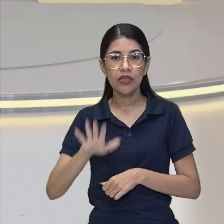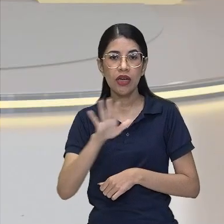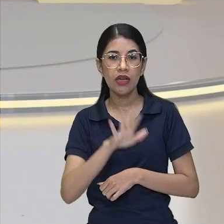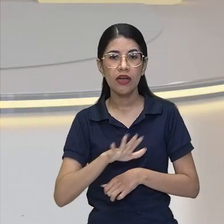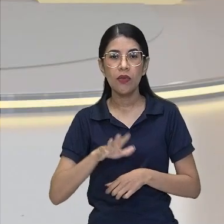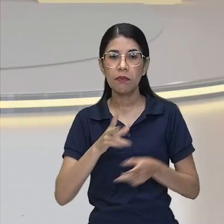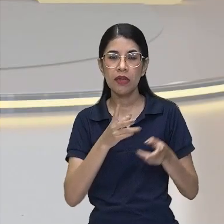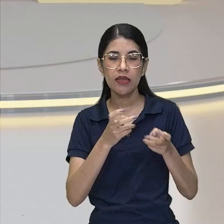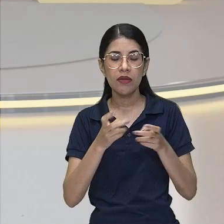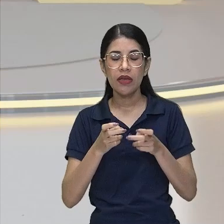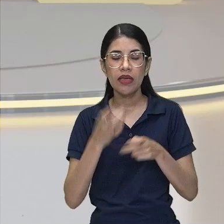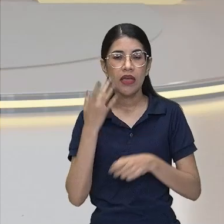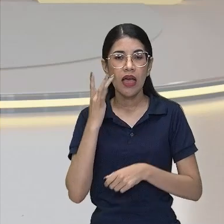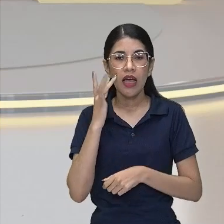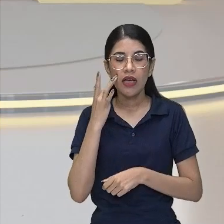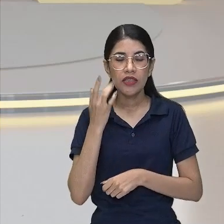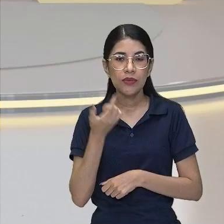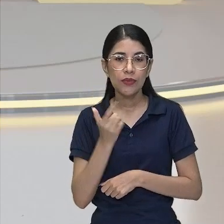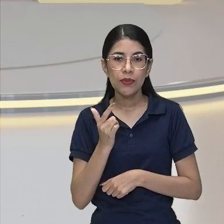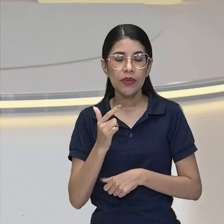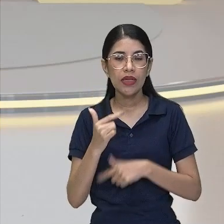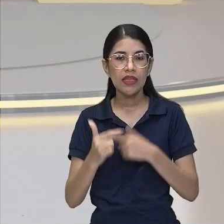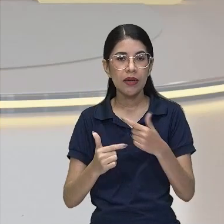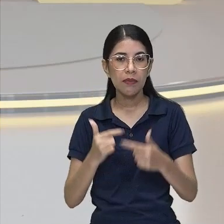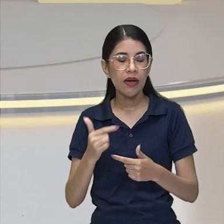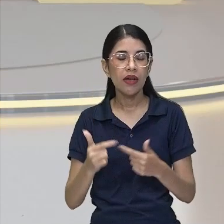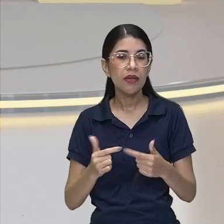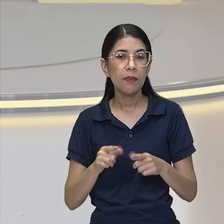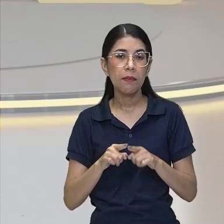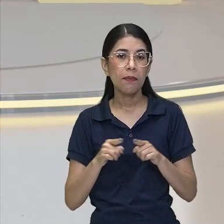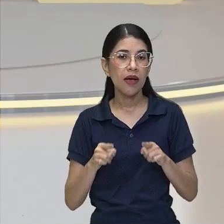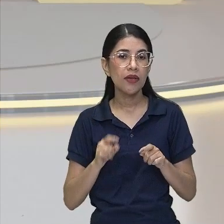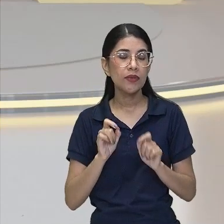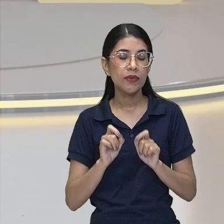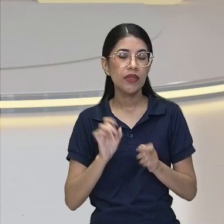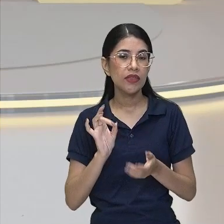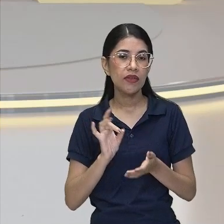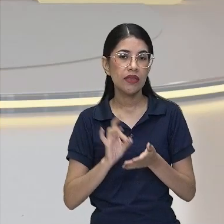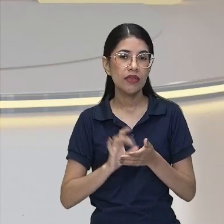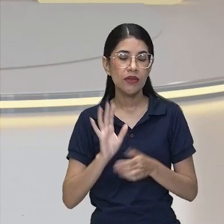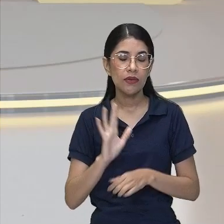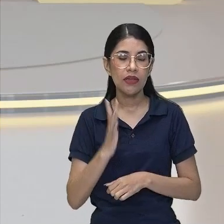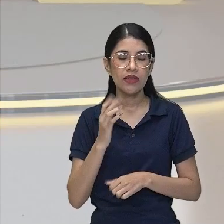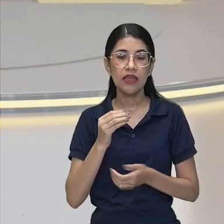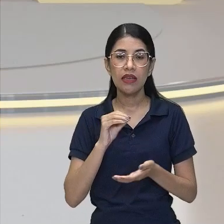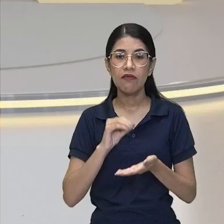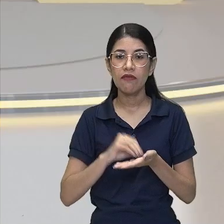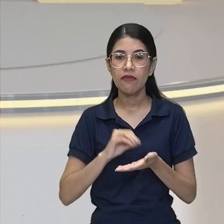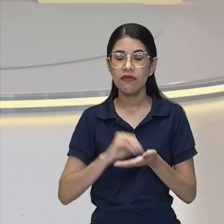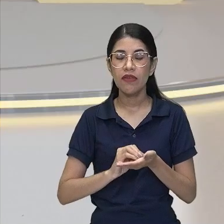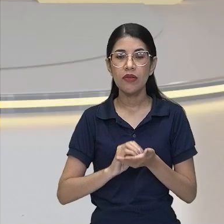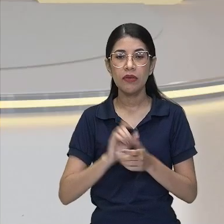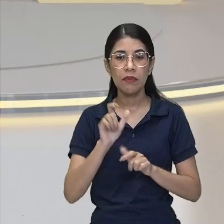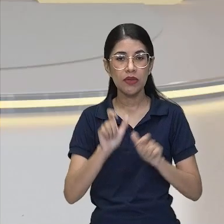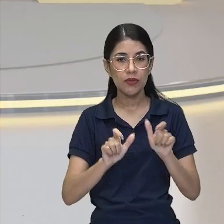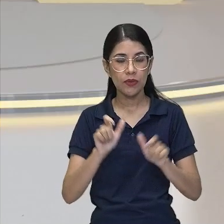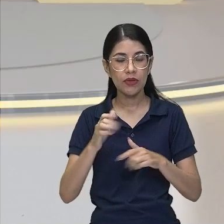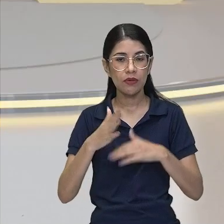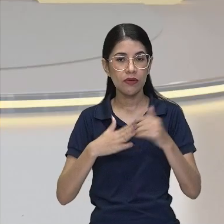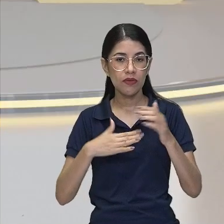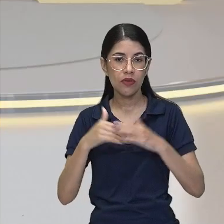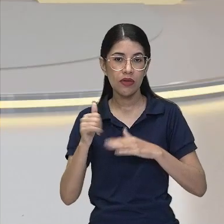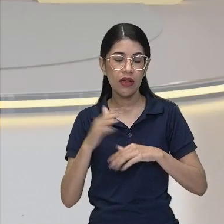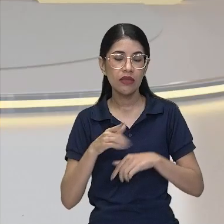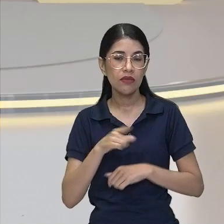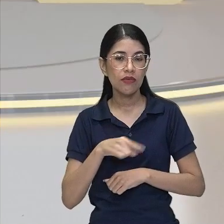de emprego. Na verdade, há, né? O que faltava, na verdade, aí era mão de obra especializada. Então, boa parte você acompanhou